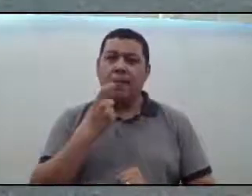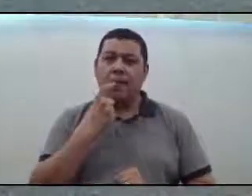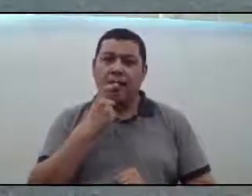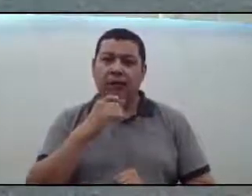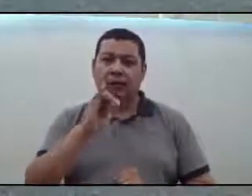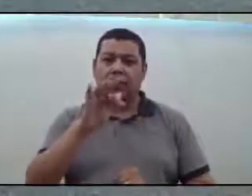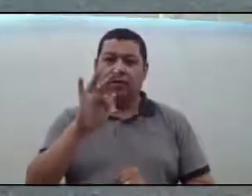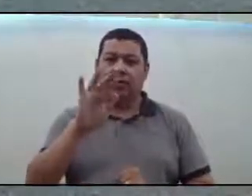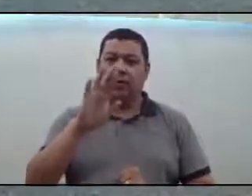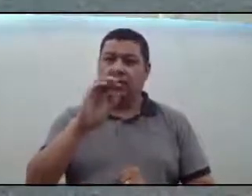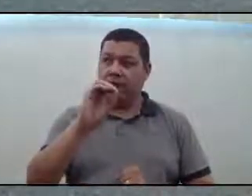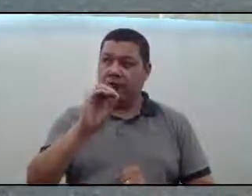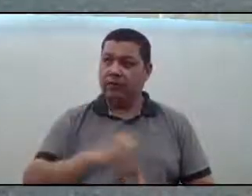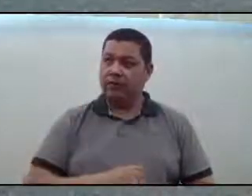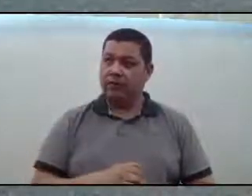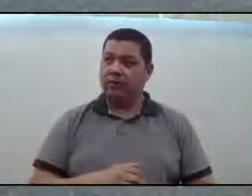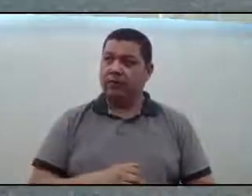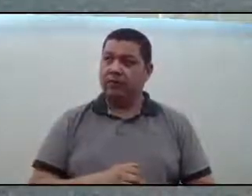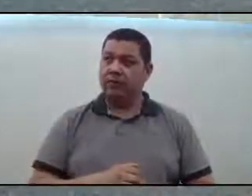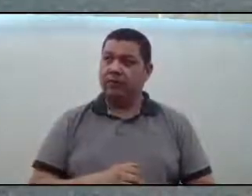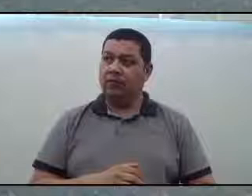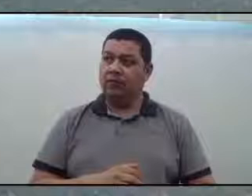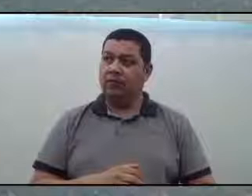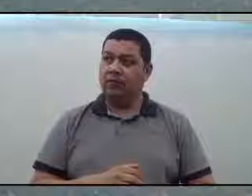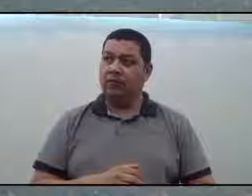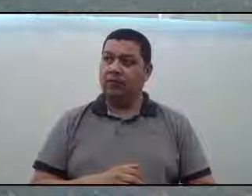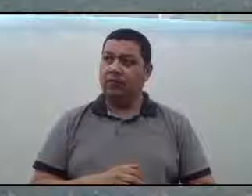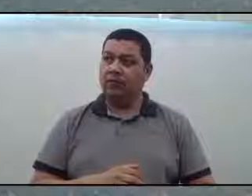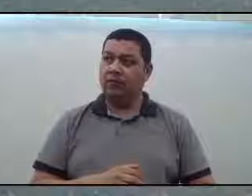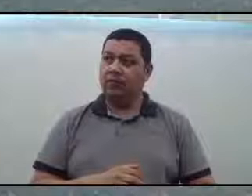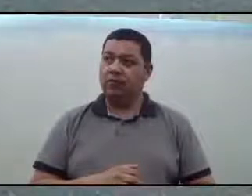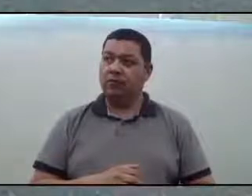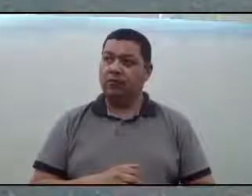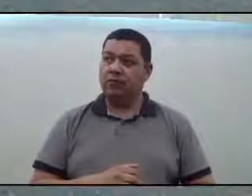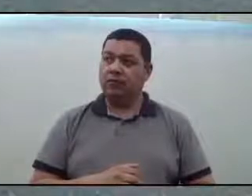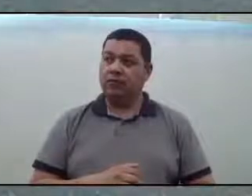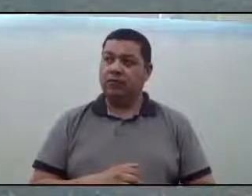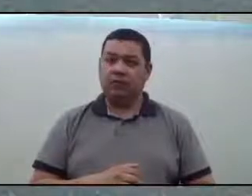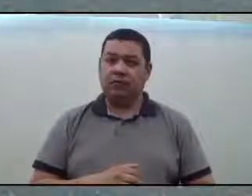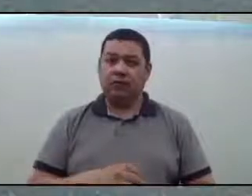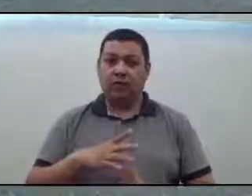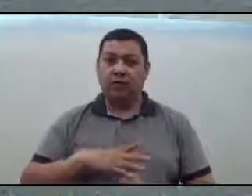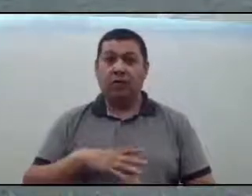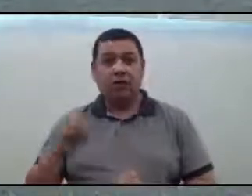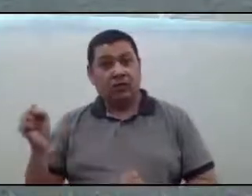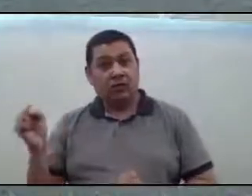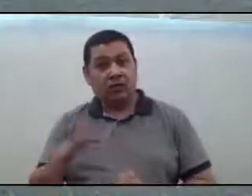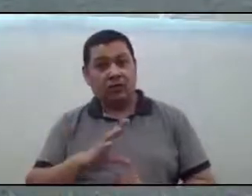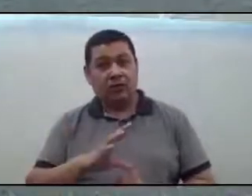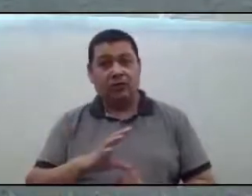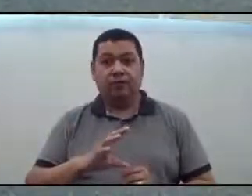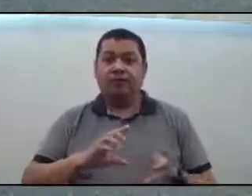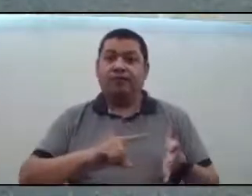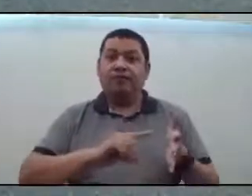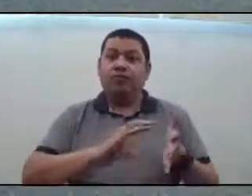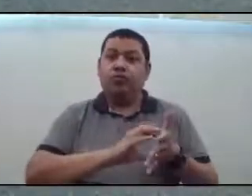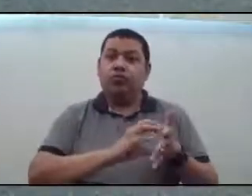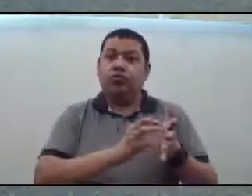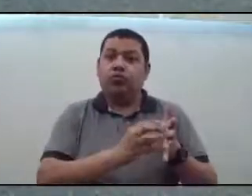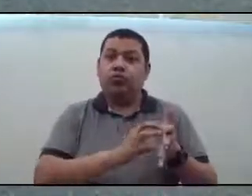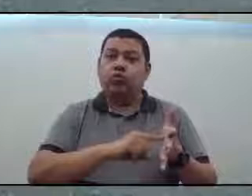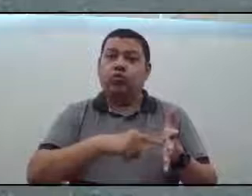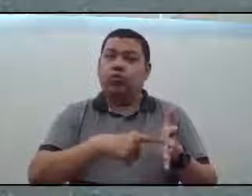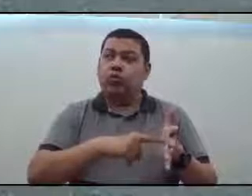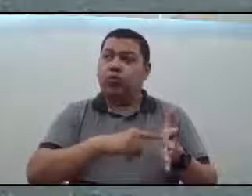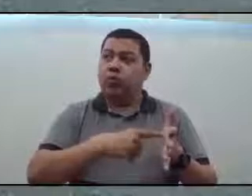ela deu problema mecânico e não conseguiram solucionar, e trouxeram uma nova máquina, mas aí a máquina começou a fazer os